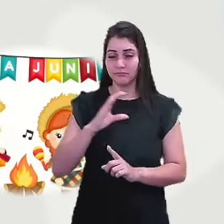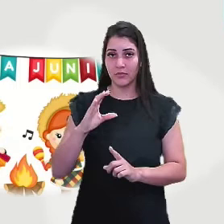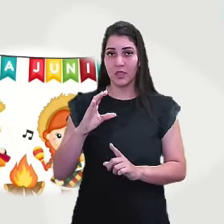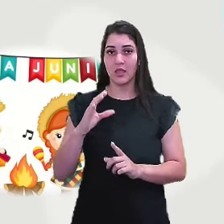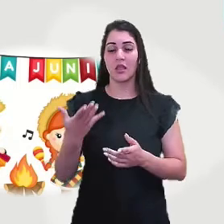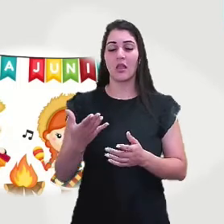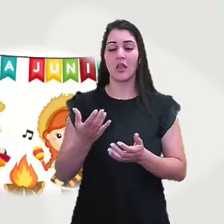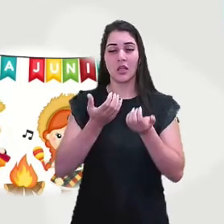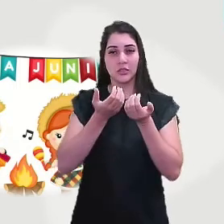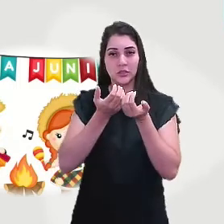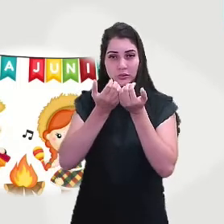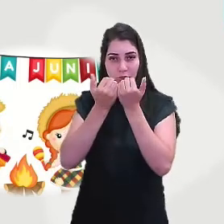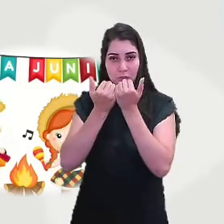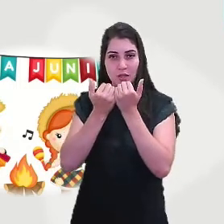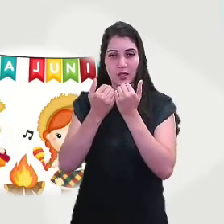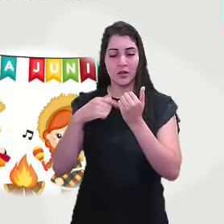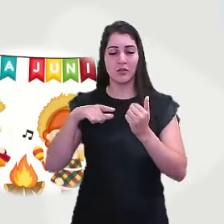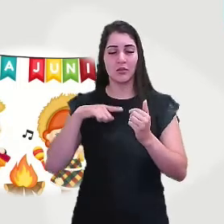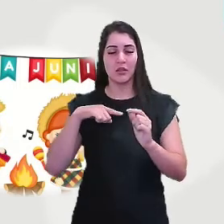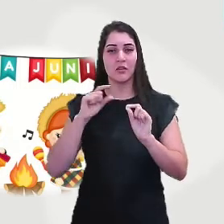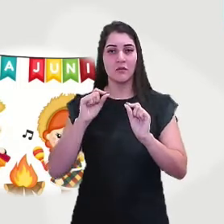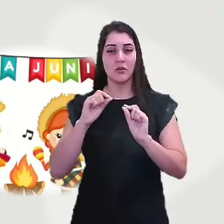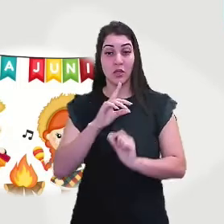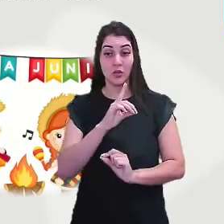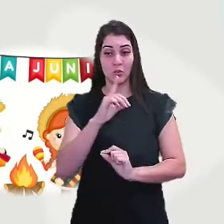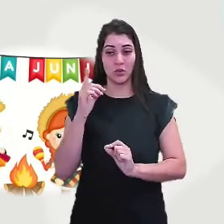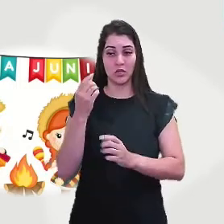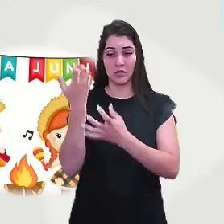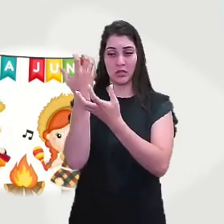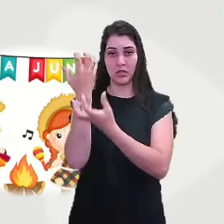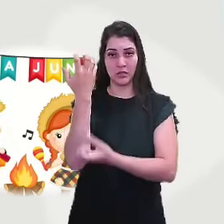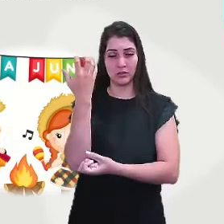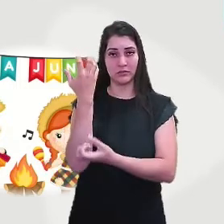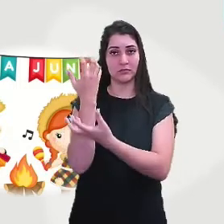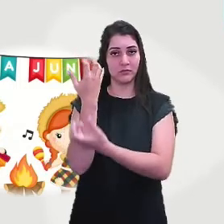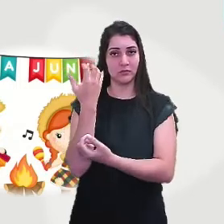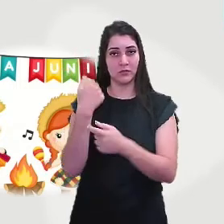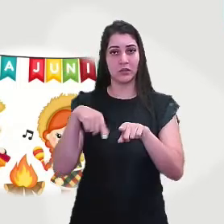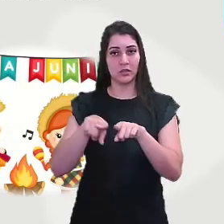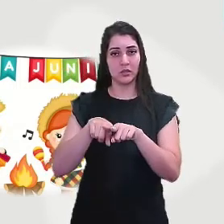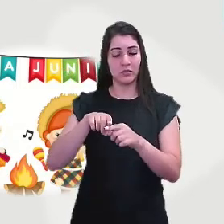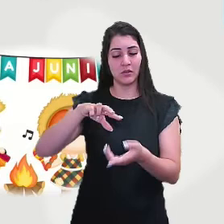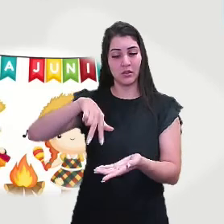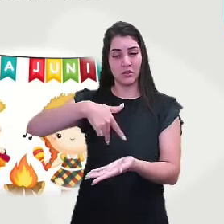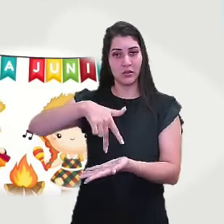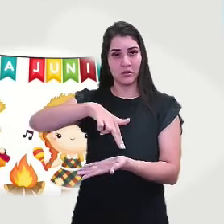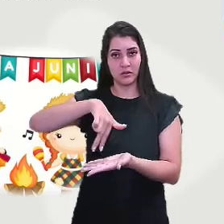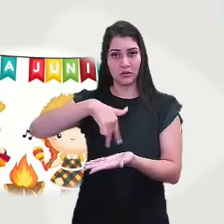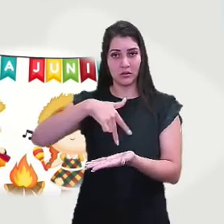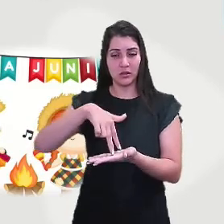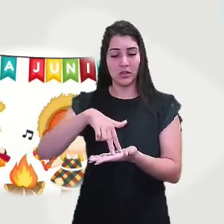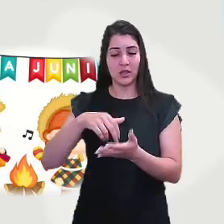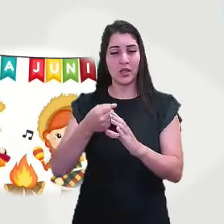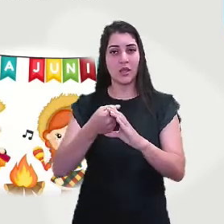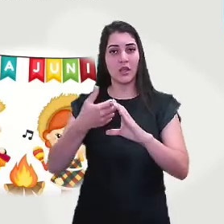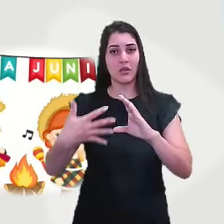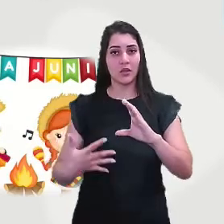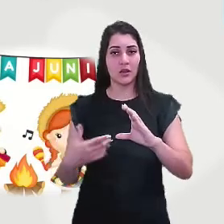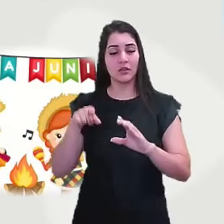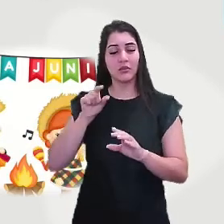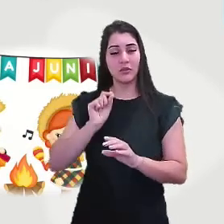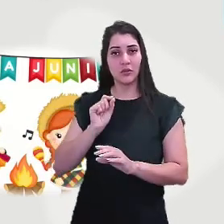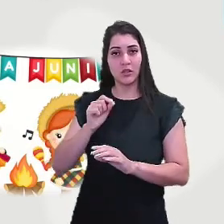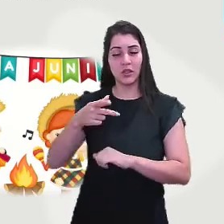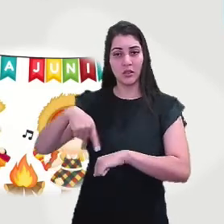gente coincidiu com a data da colheita. E a quadrilha, que é uma característica da França, é uma representação